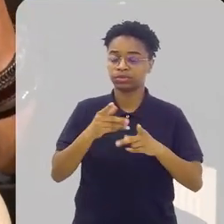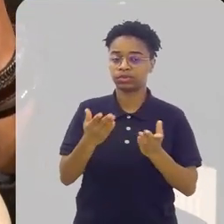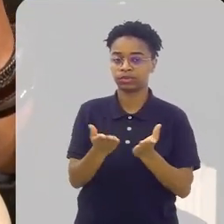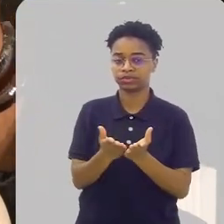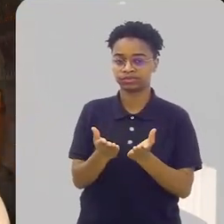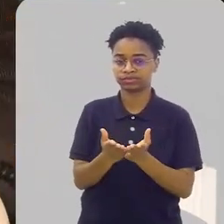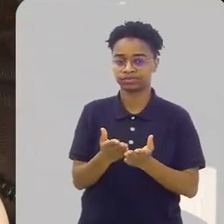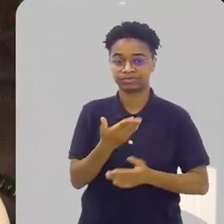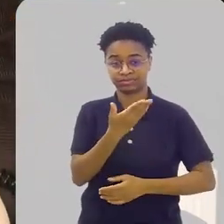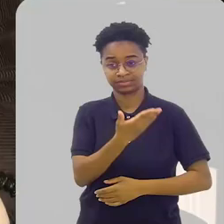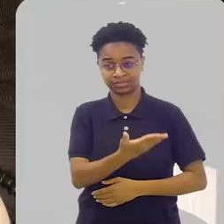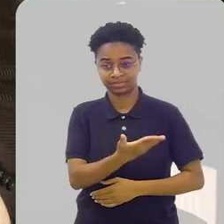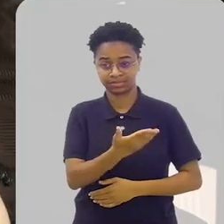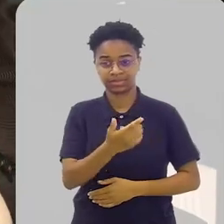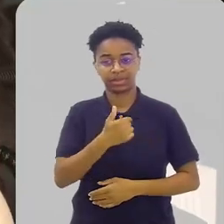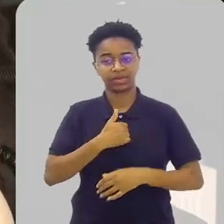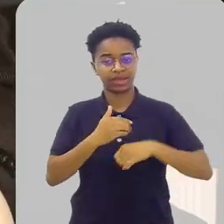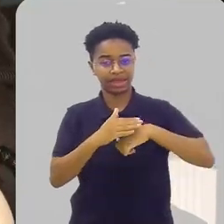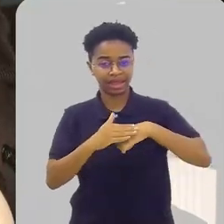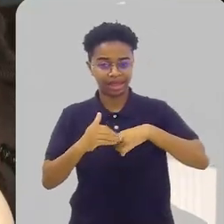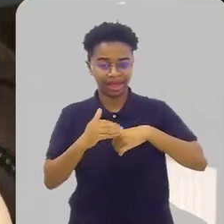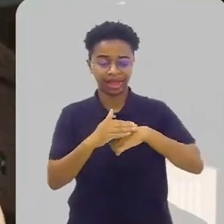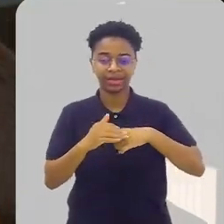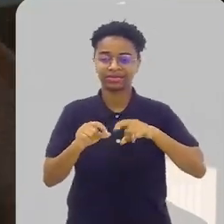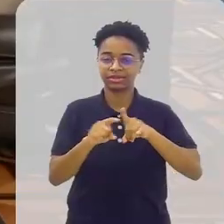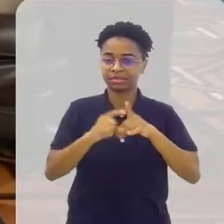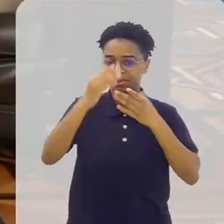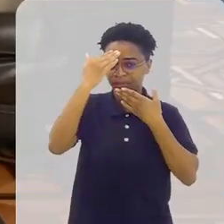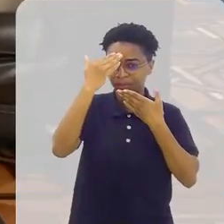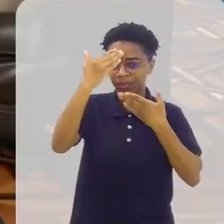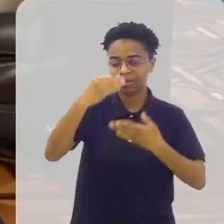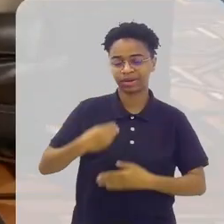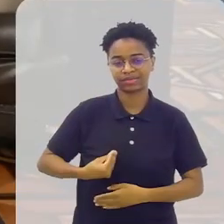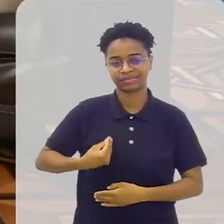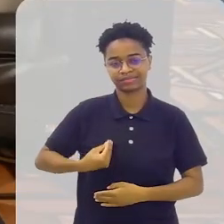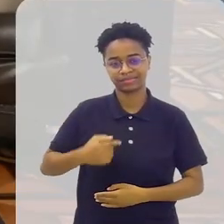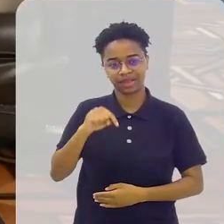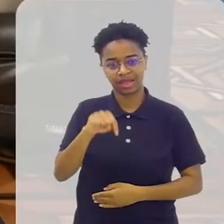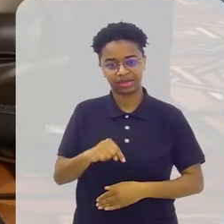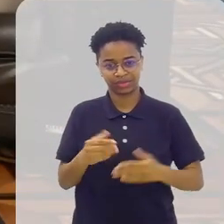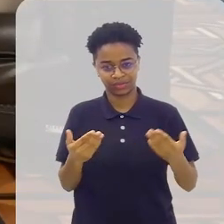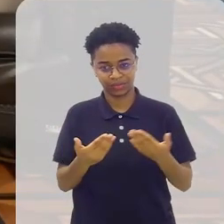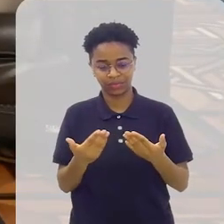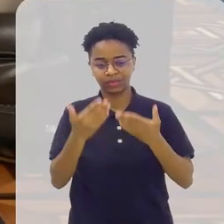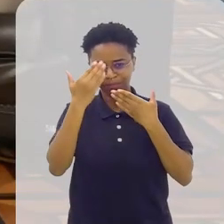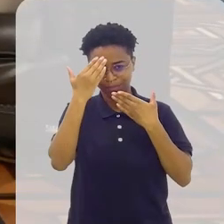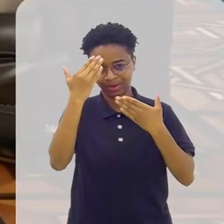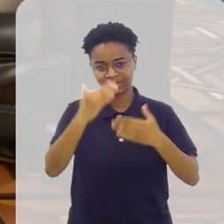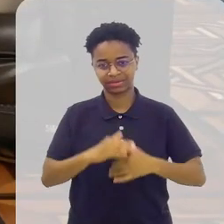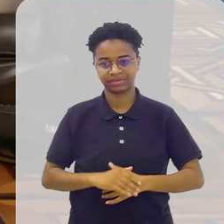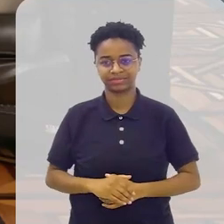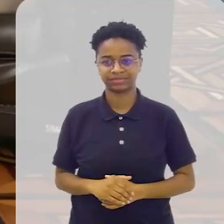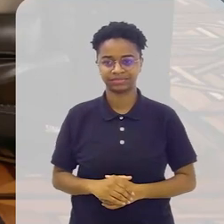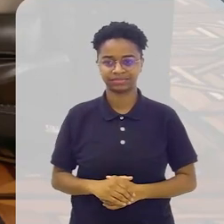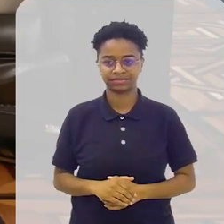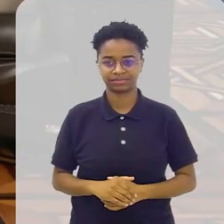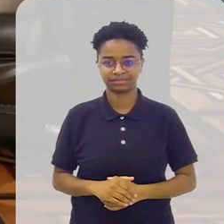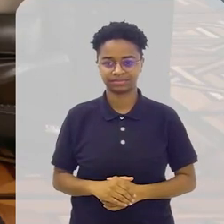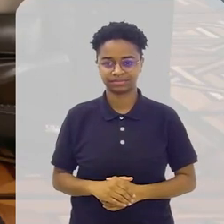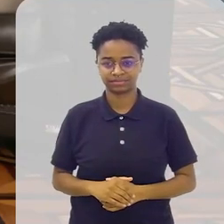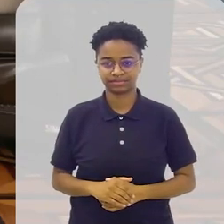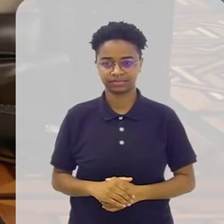popular evangélica Andressa Marques meu carinho e meu muito obrigado pela sua presença viu Muito